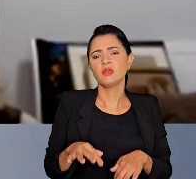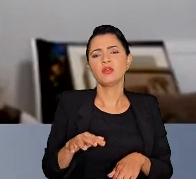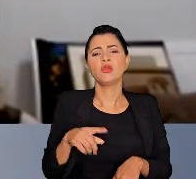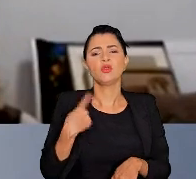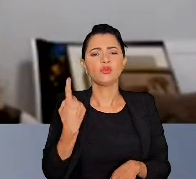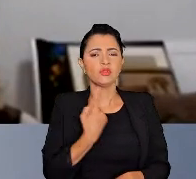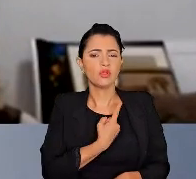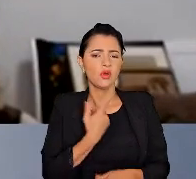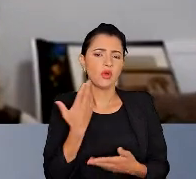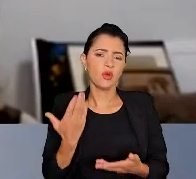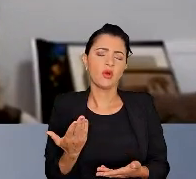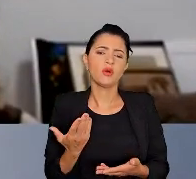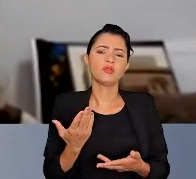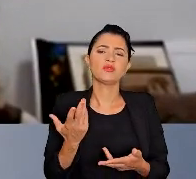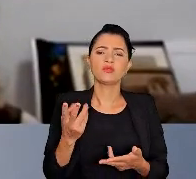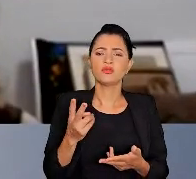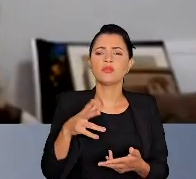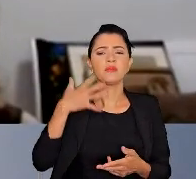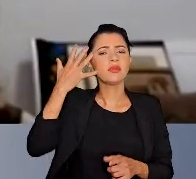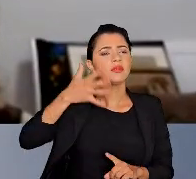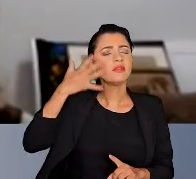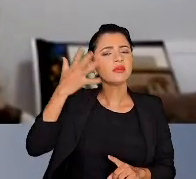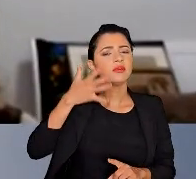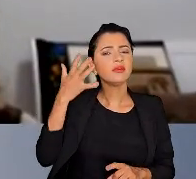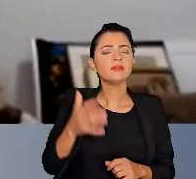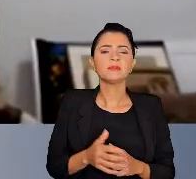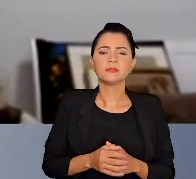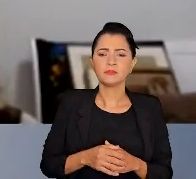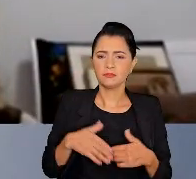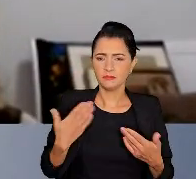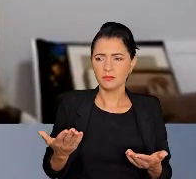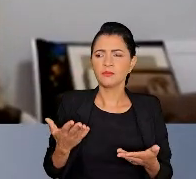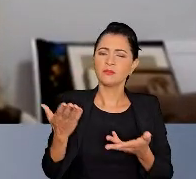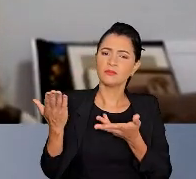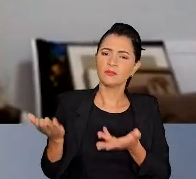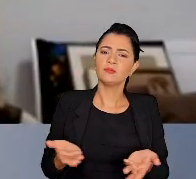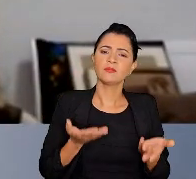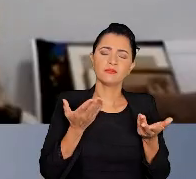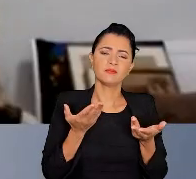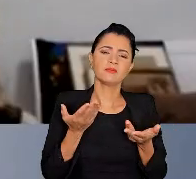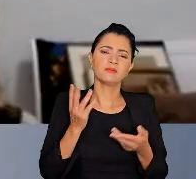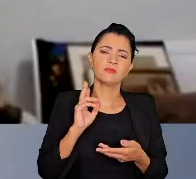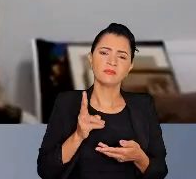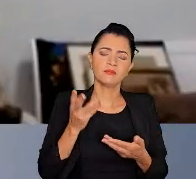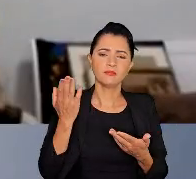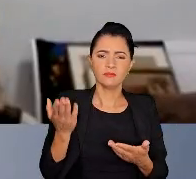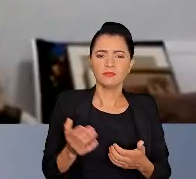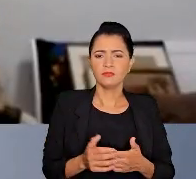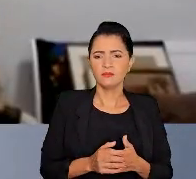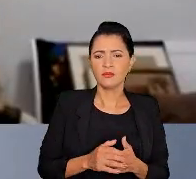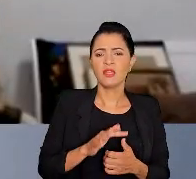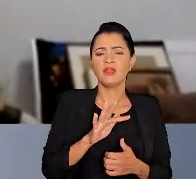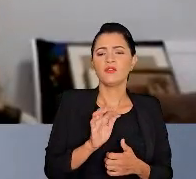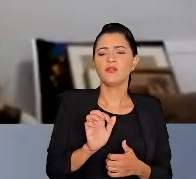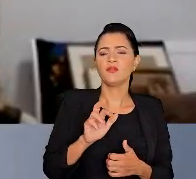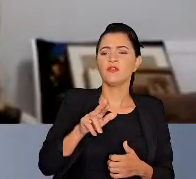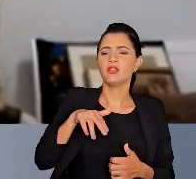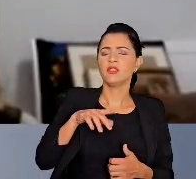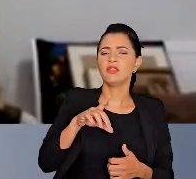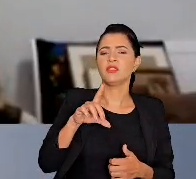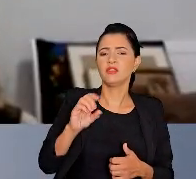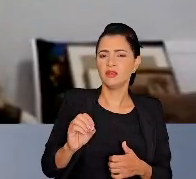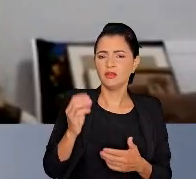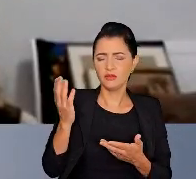nossos queridos palestrantes. Então eu passo a palavra ao Fernando para as